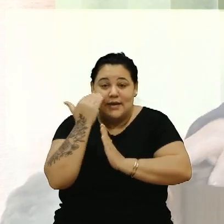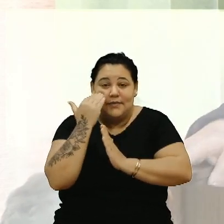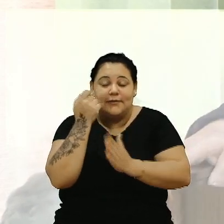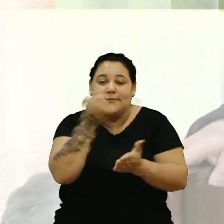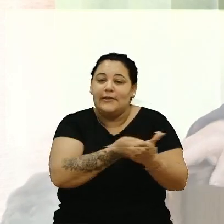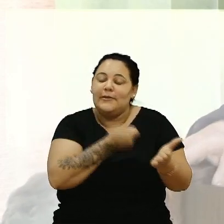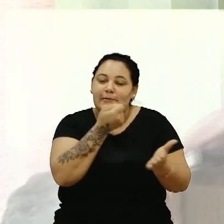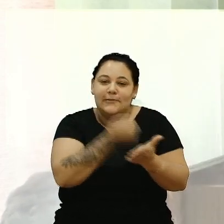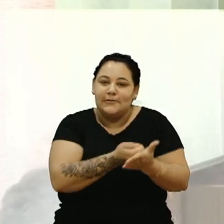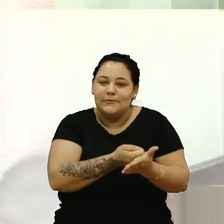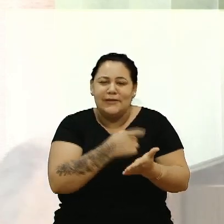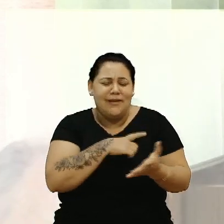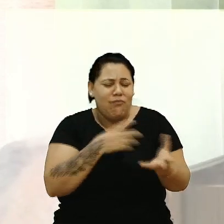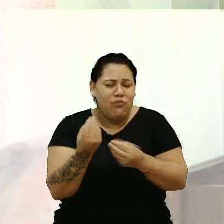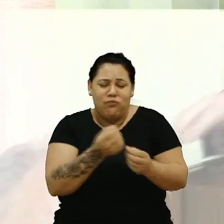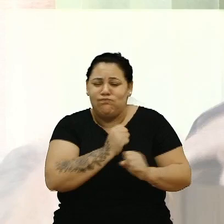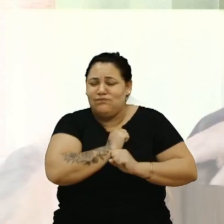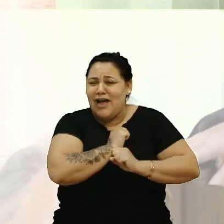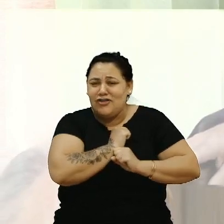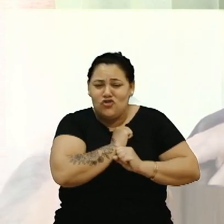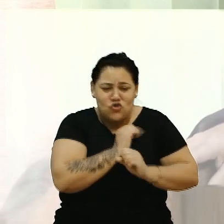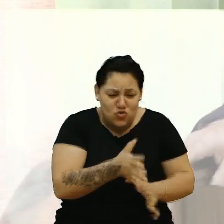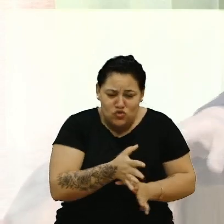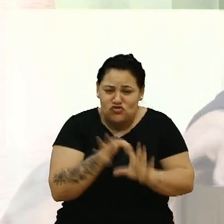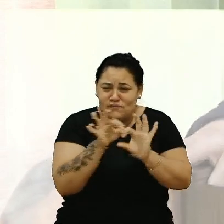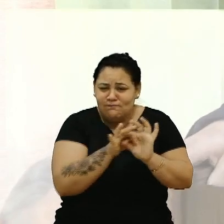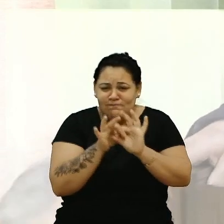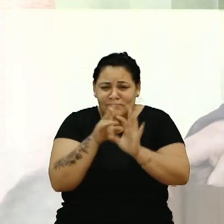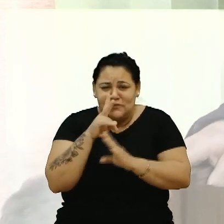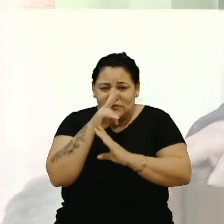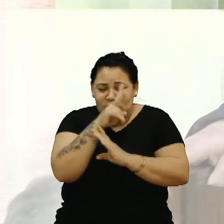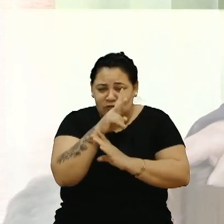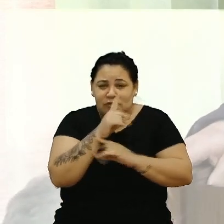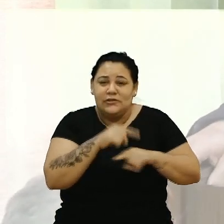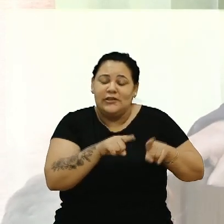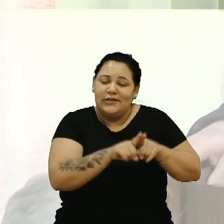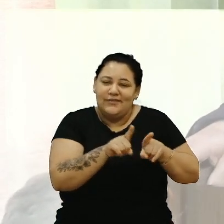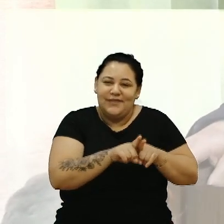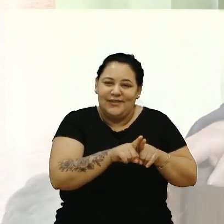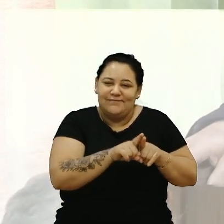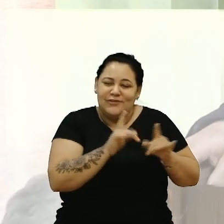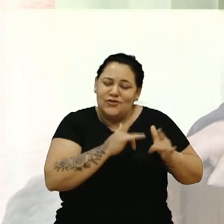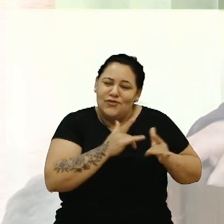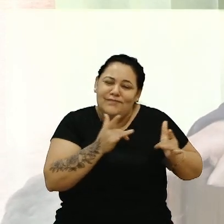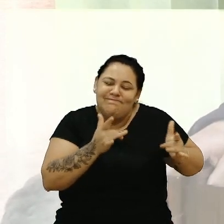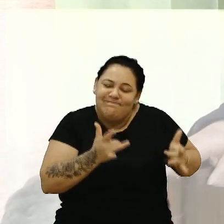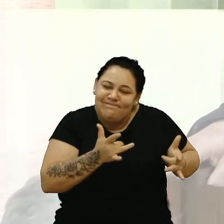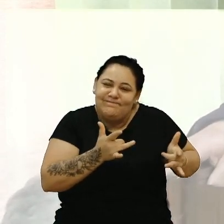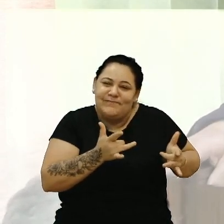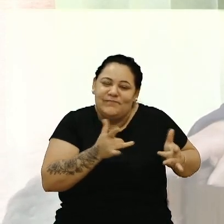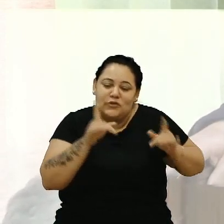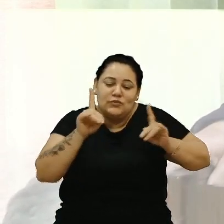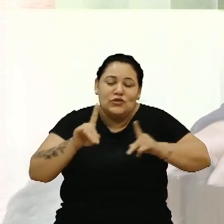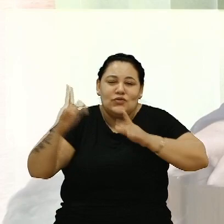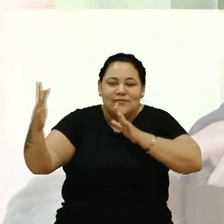muita ação e muita união, conforto, né, para aqueles que enfrentam essa